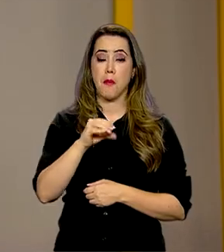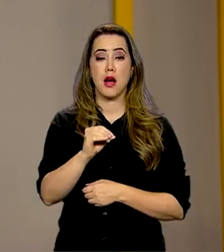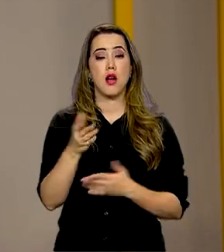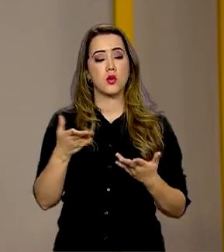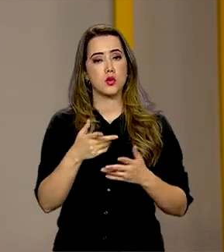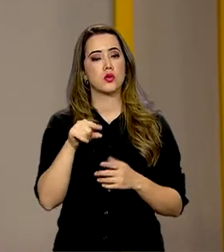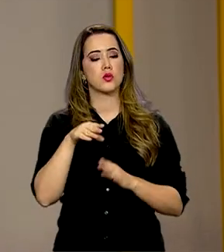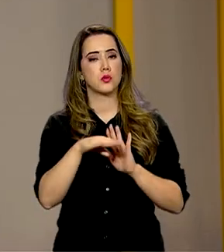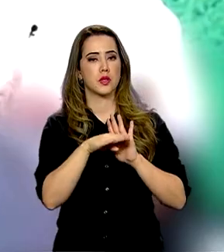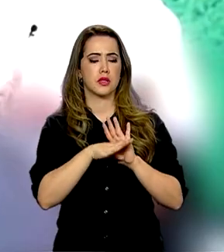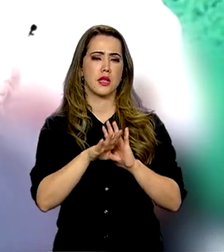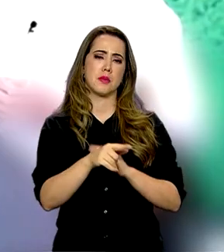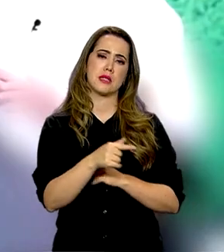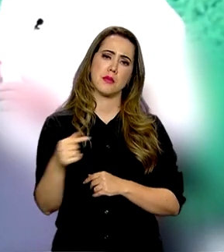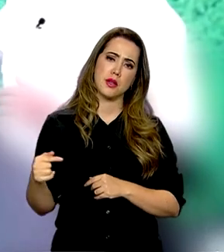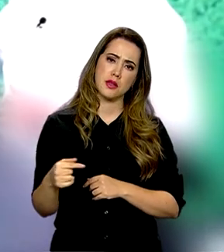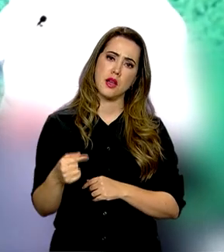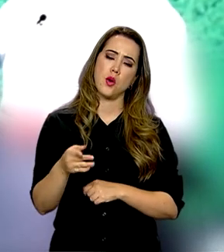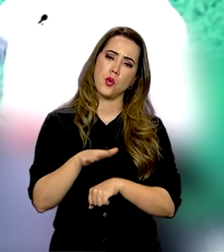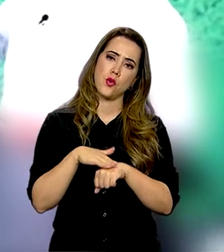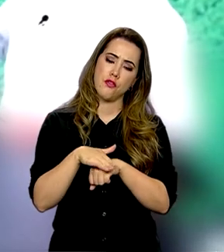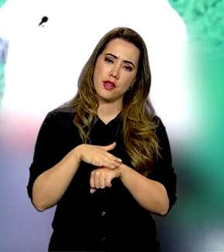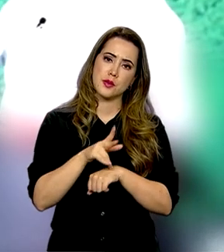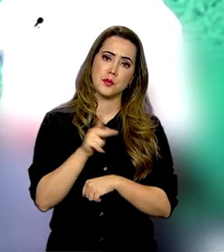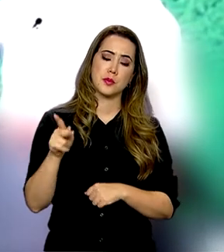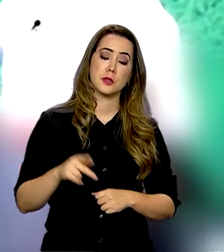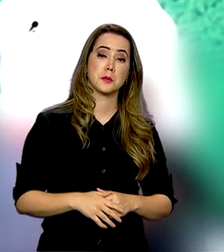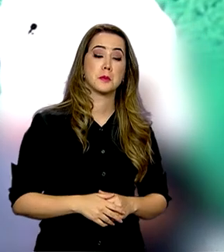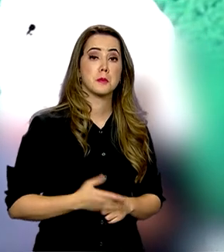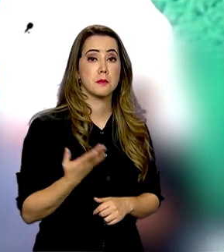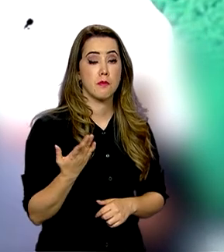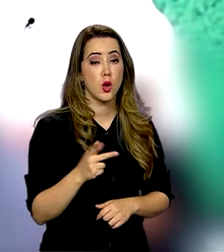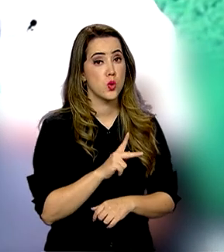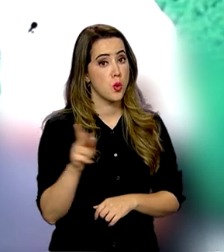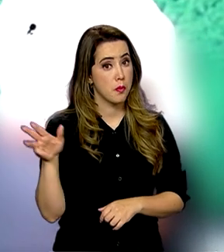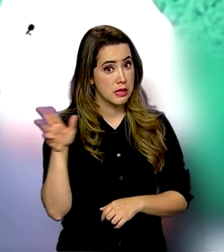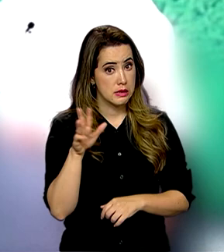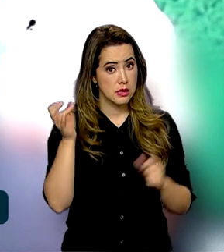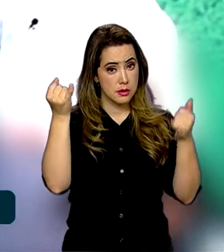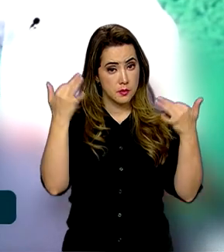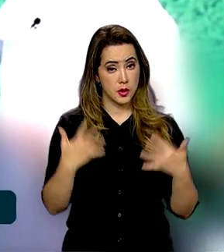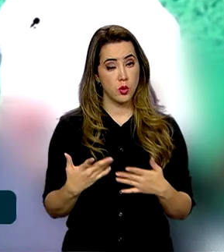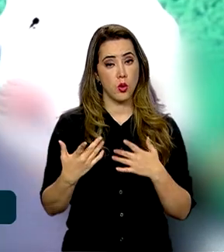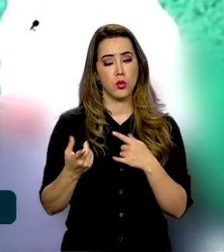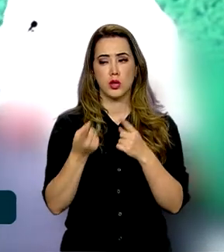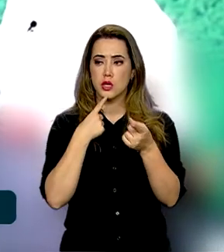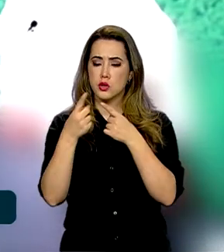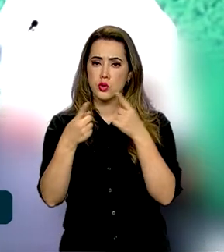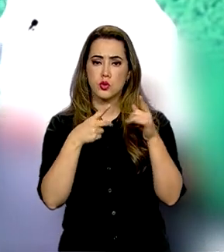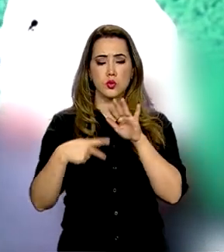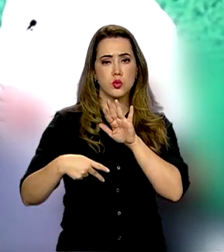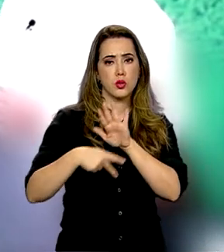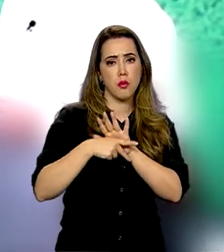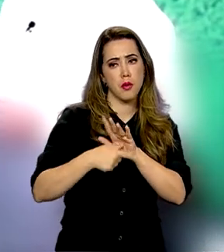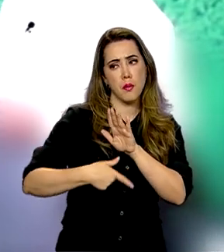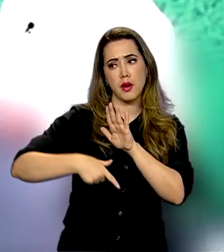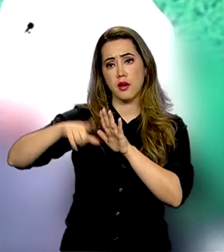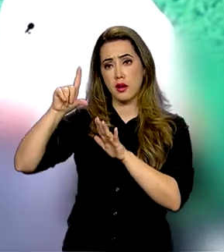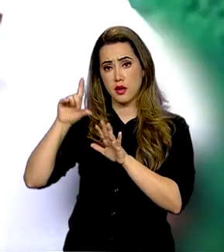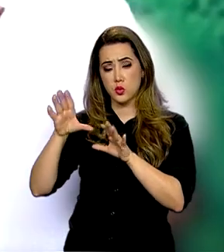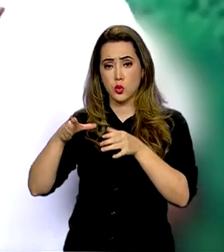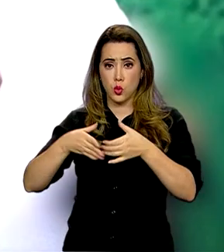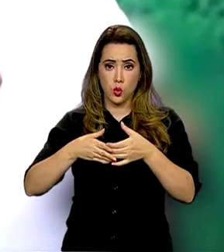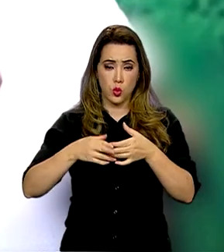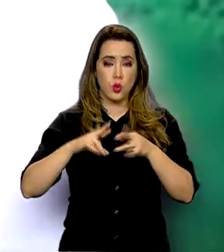com o Presidente. Na conversa, o presidente Lula comentou que as discussões antes da cúpula de